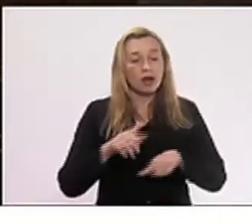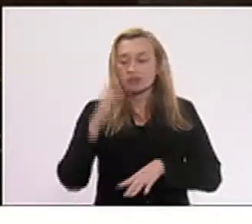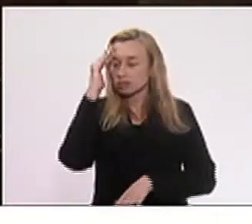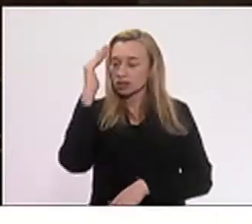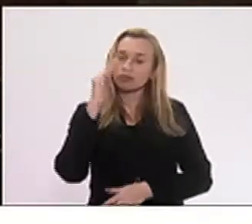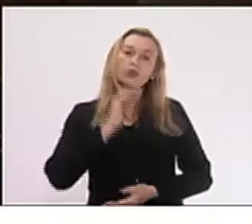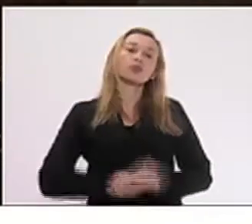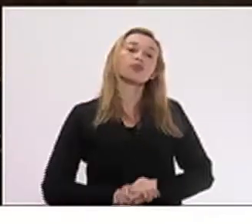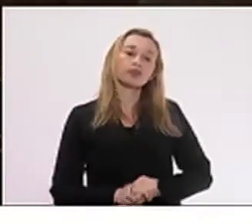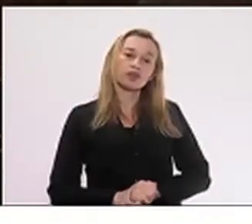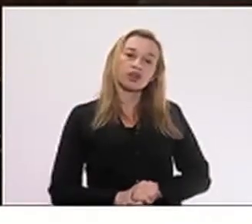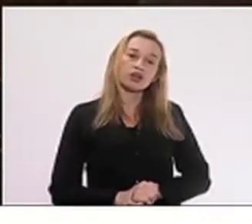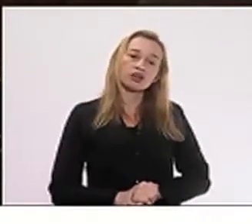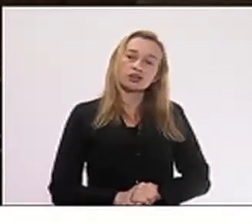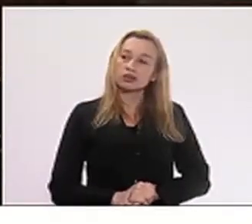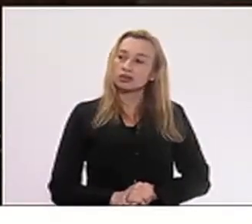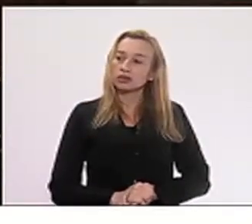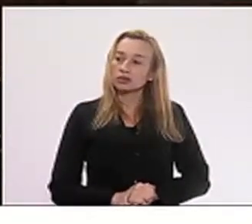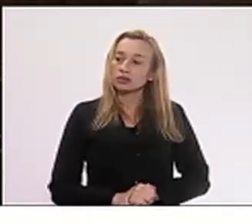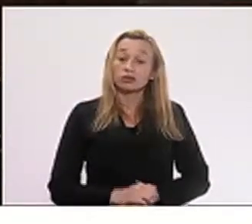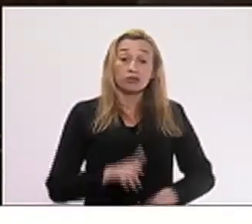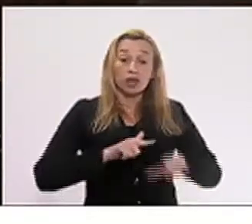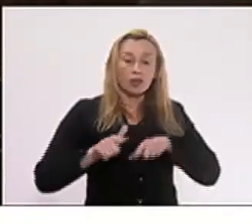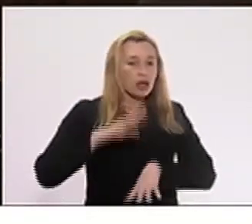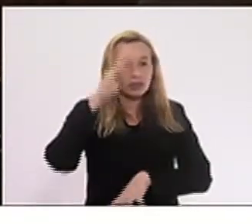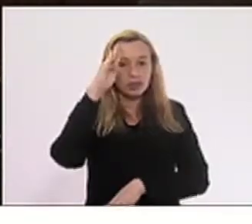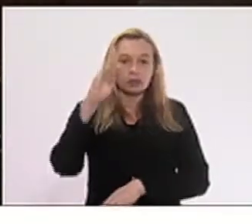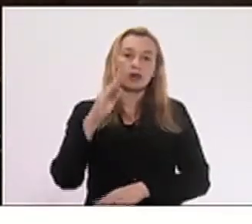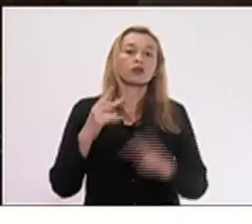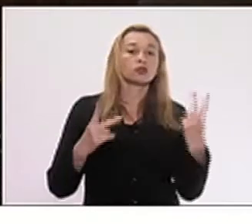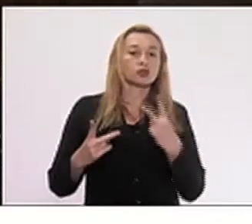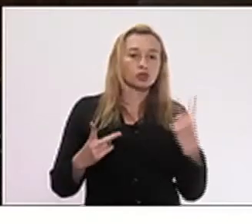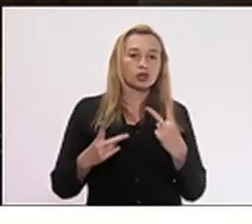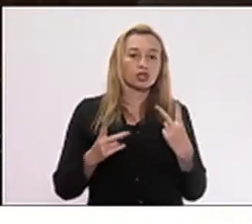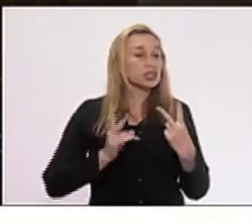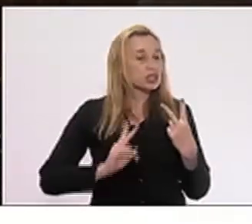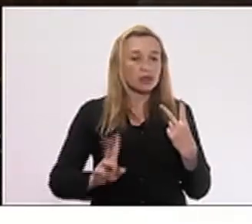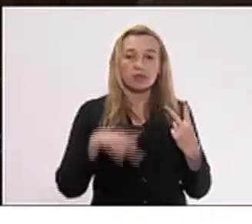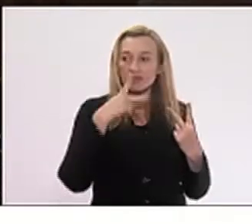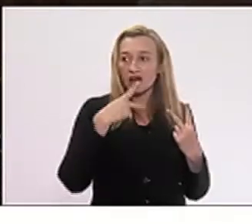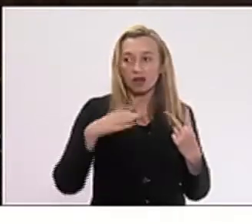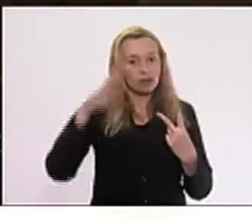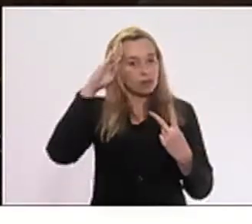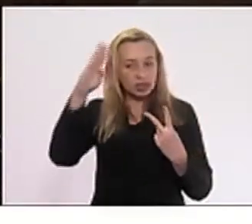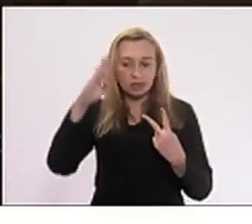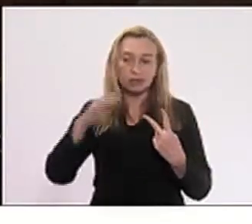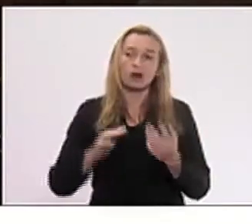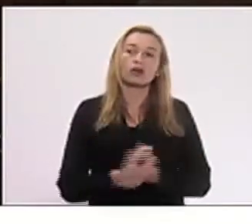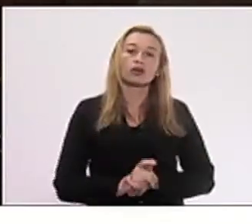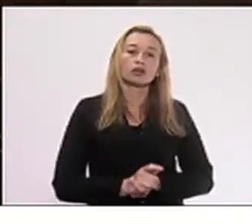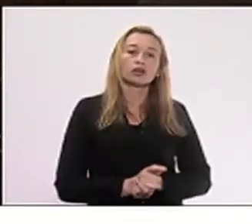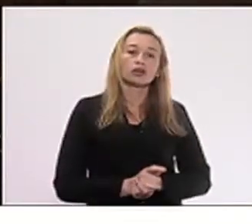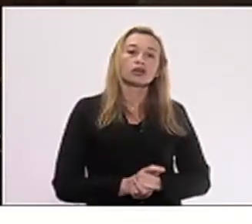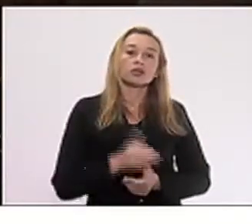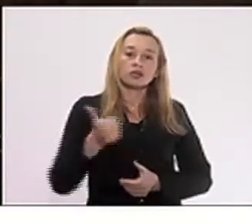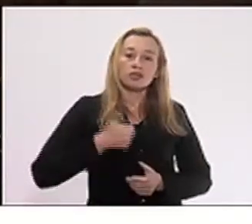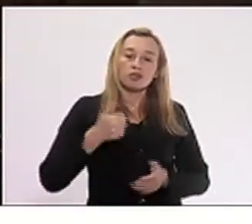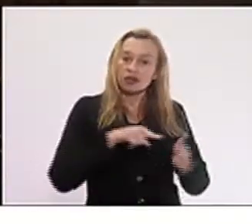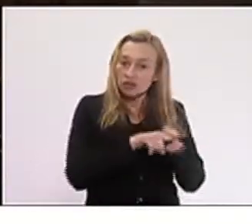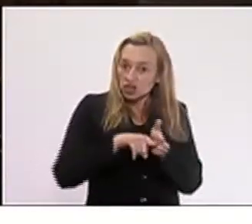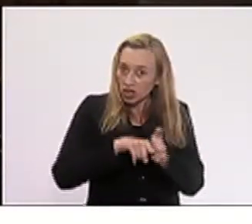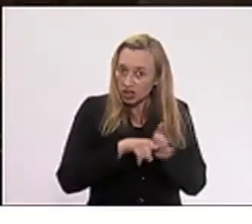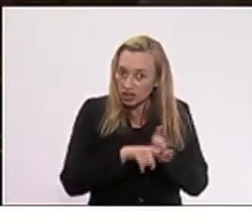principais. Quer dizer, a função principal, as duas funções eu sempre falo, principais nossas. Primeiro, fiscalizar as ações